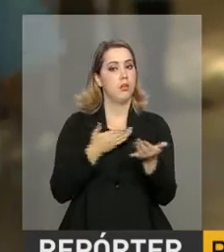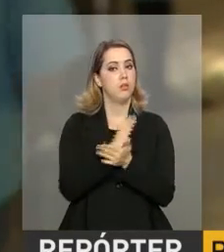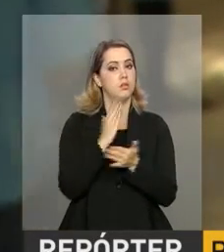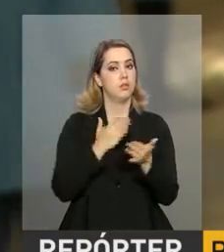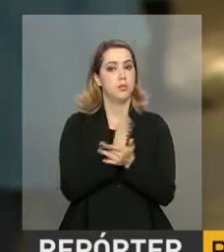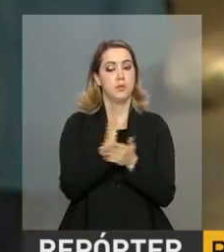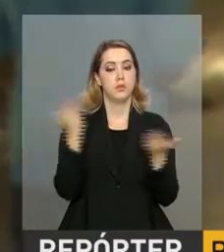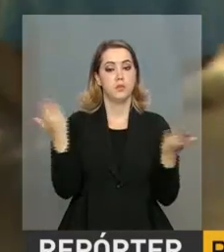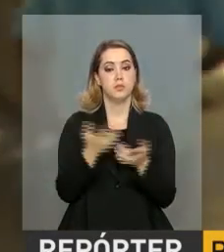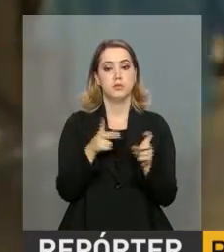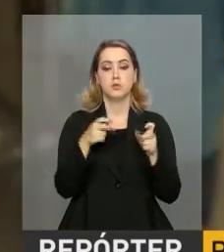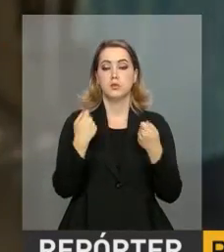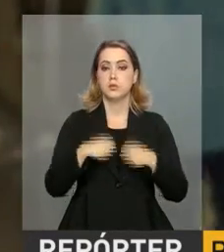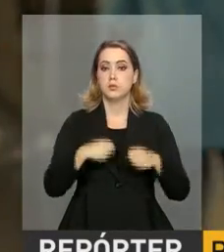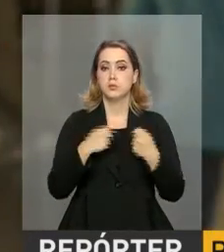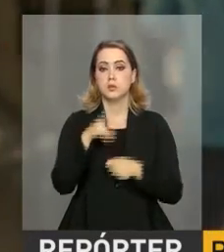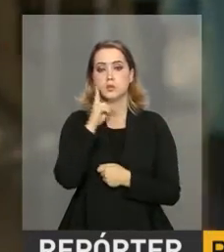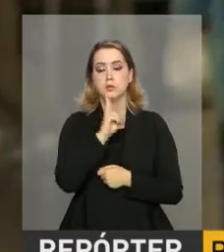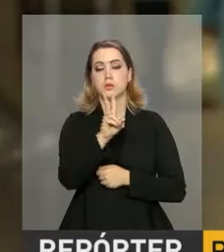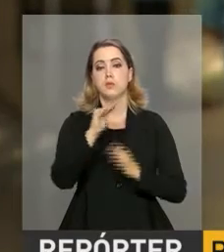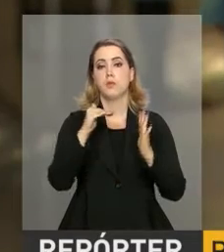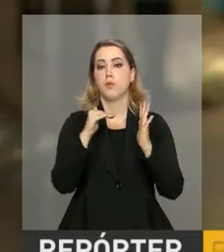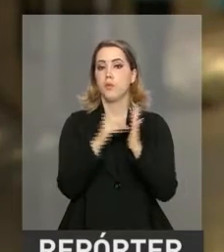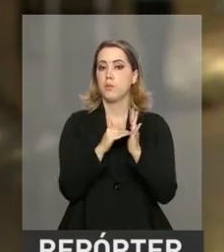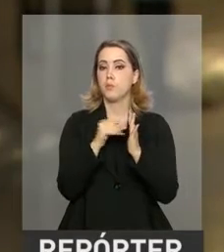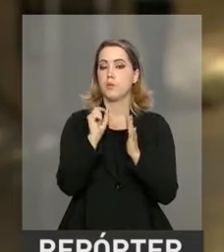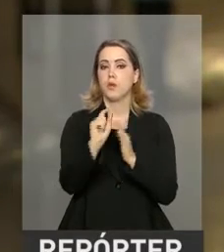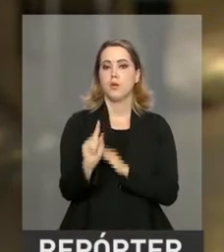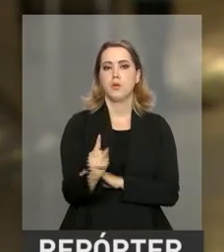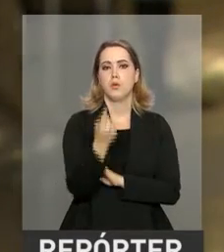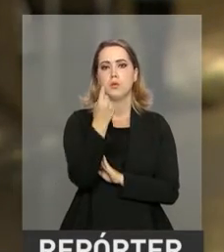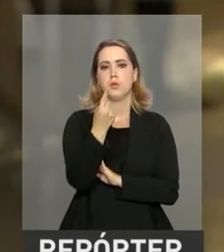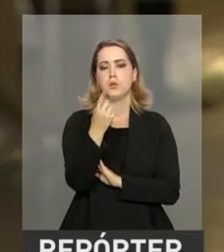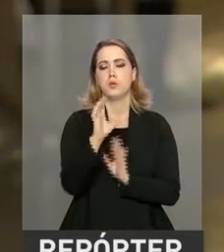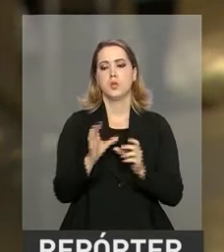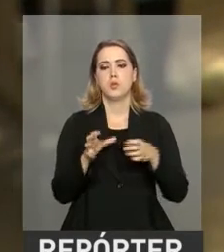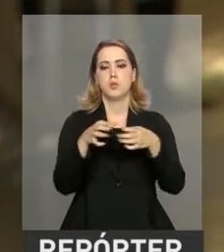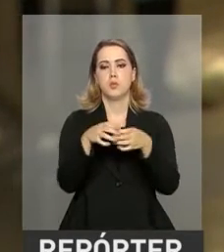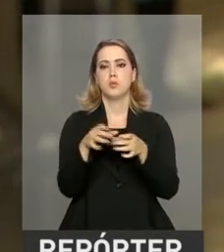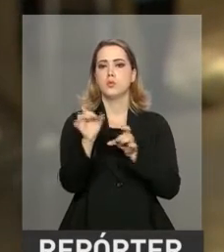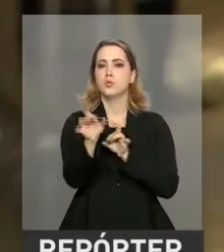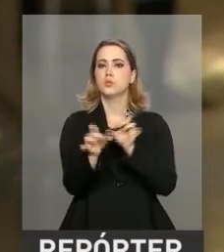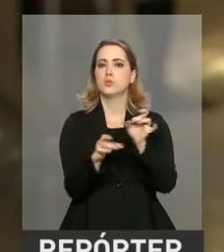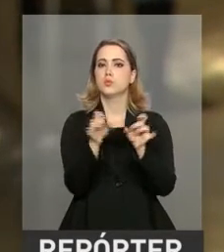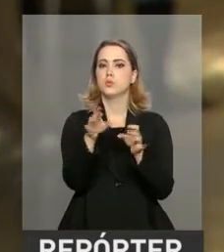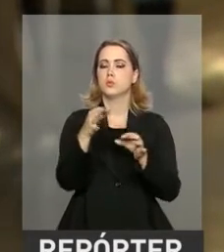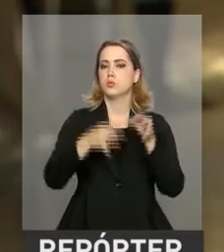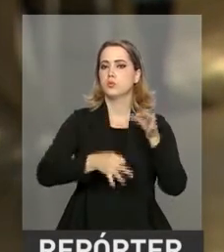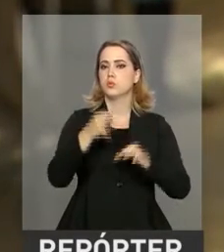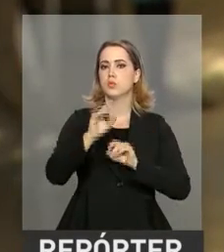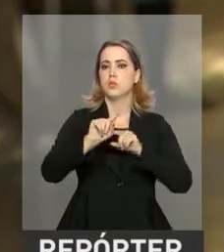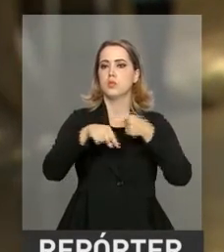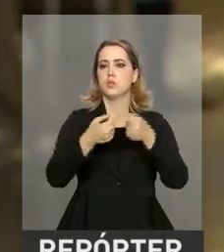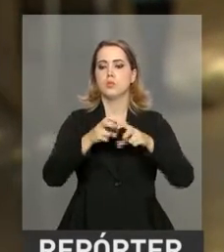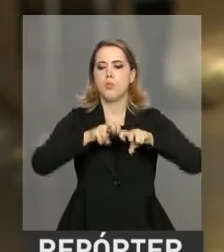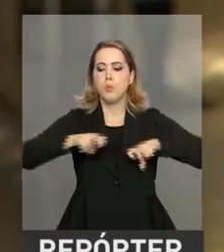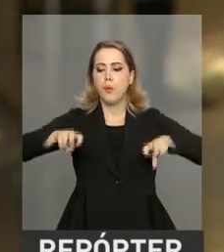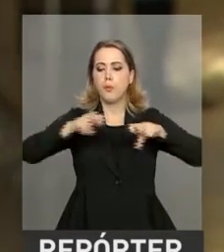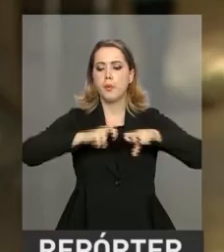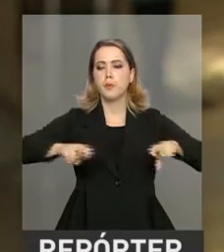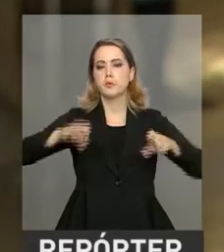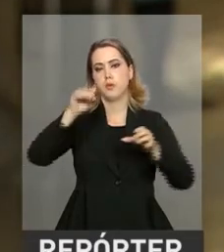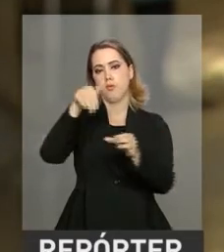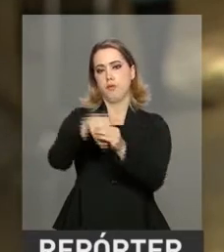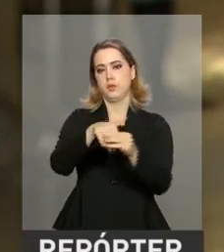agora será analisada aqui pelo senado primeiro pela comissão de constituição e justiça e depois pelo plenário onde também